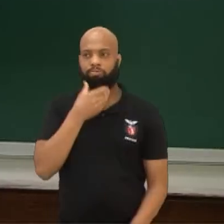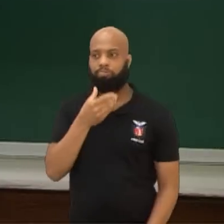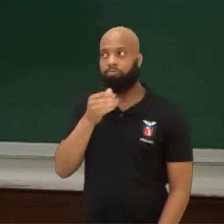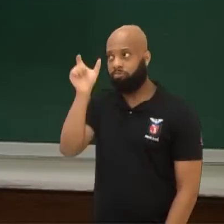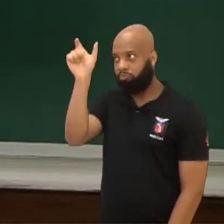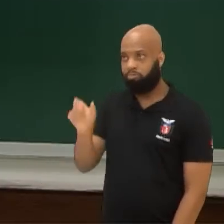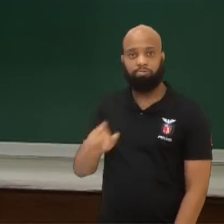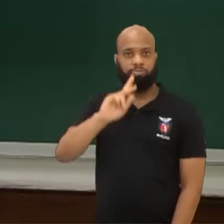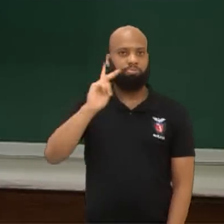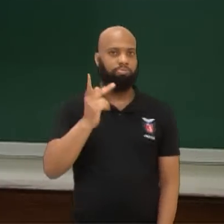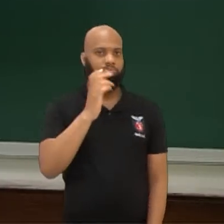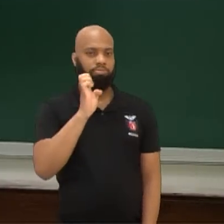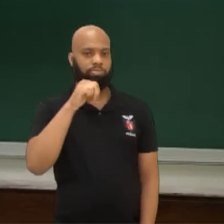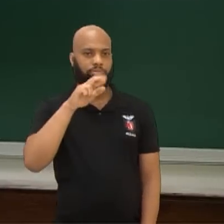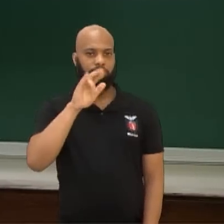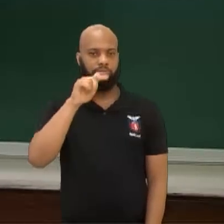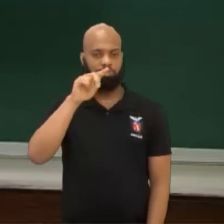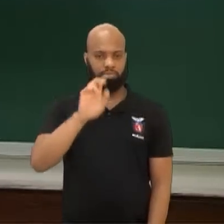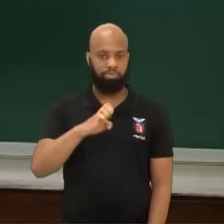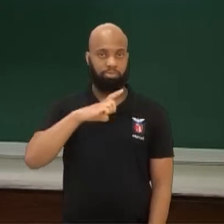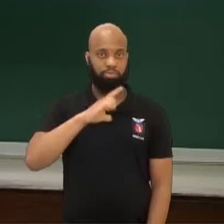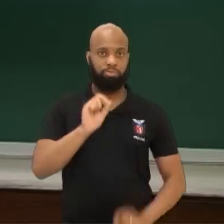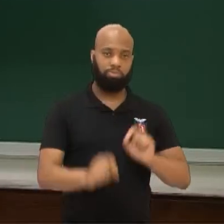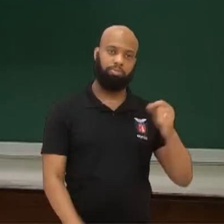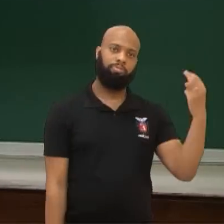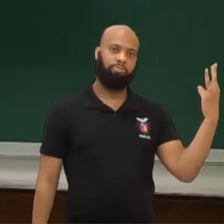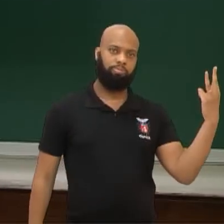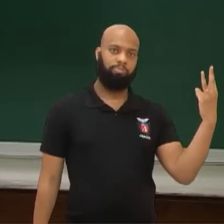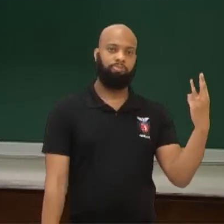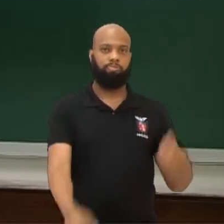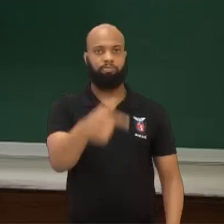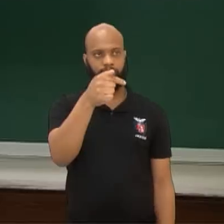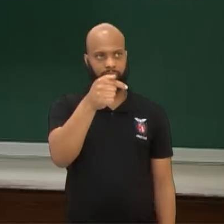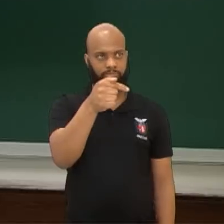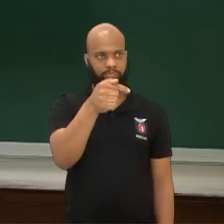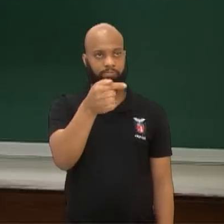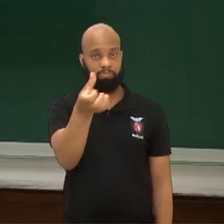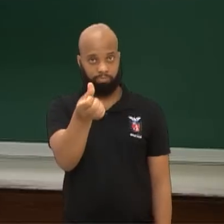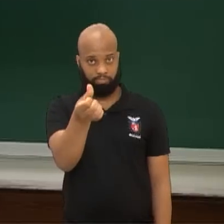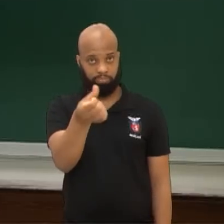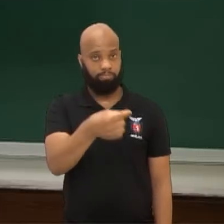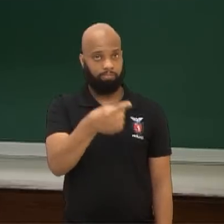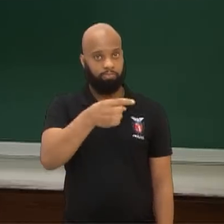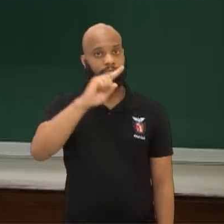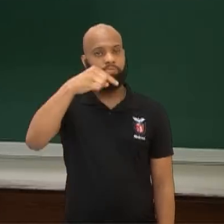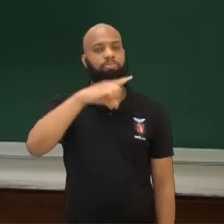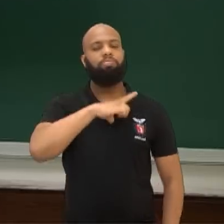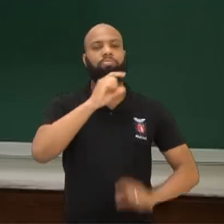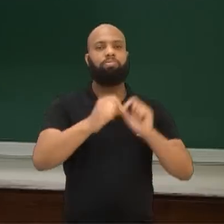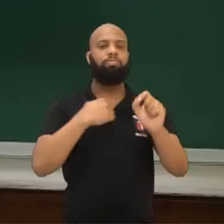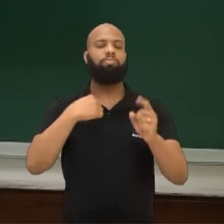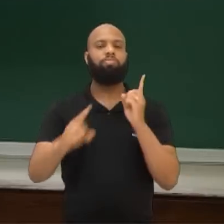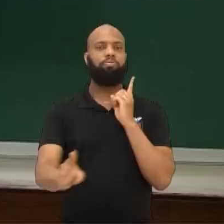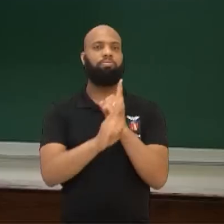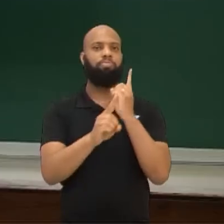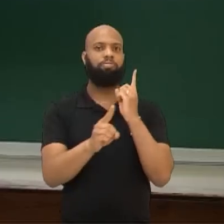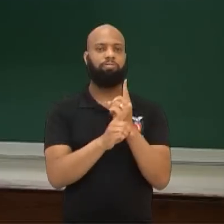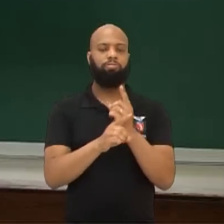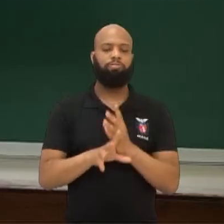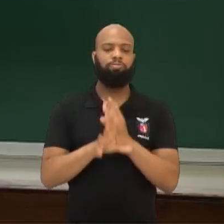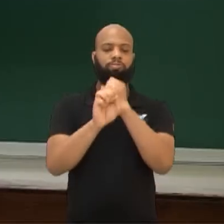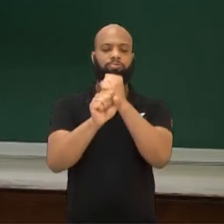deu primeiro 3, 7 e 6, ok? Aí eu achei, ou